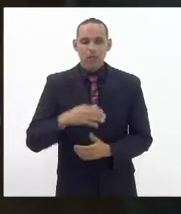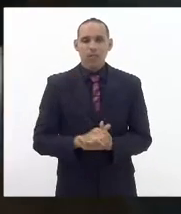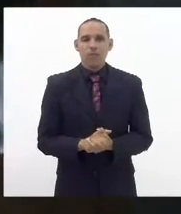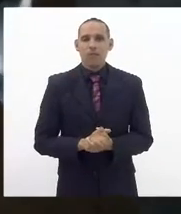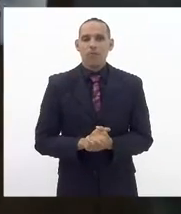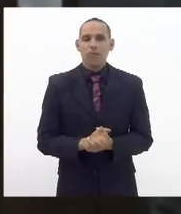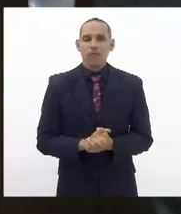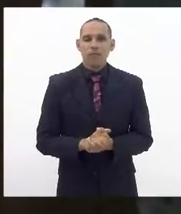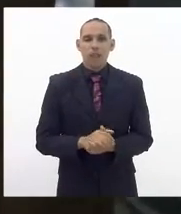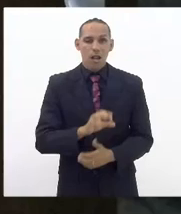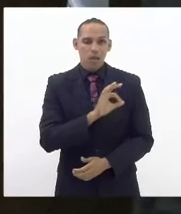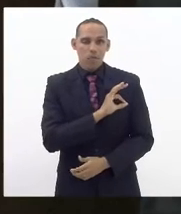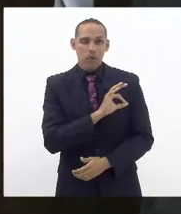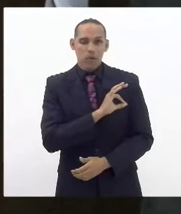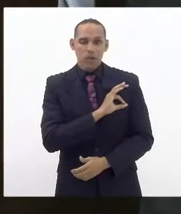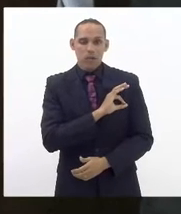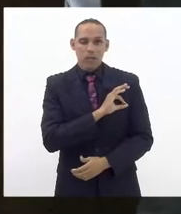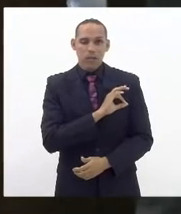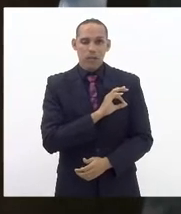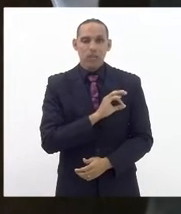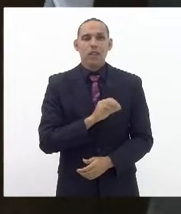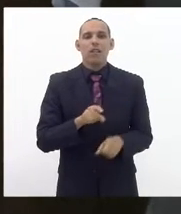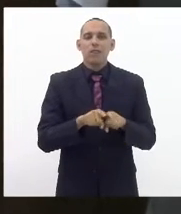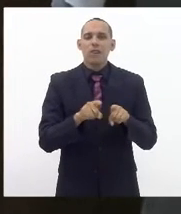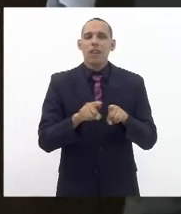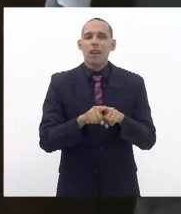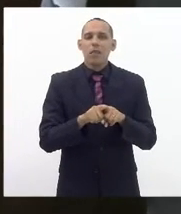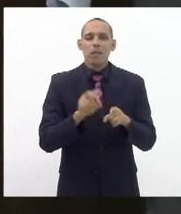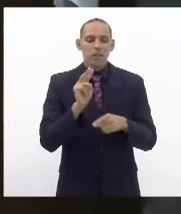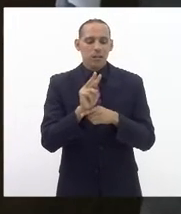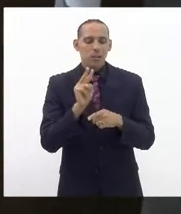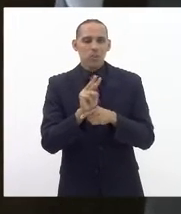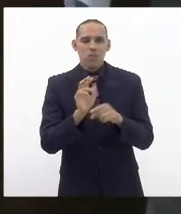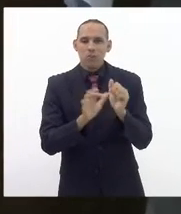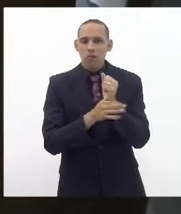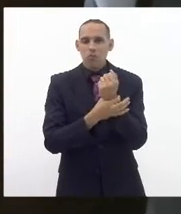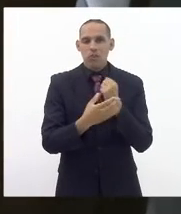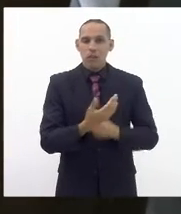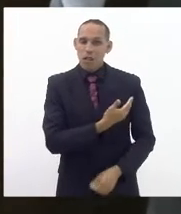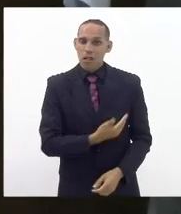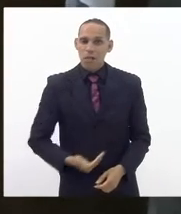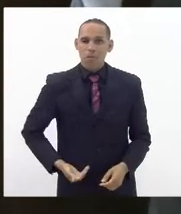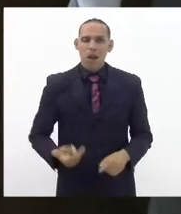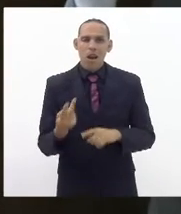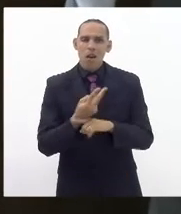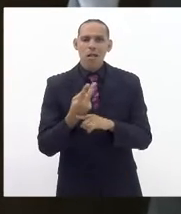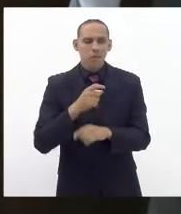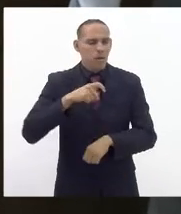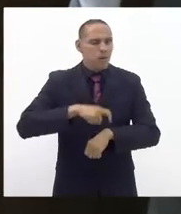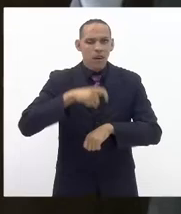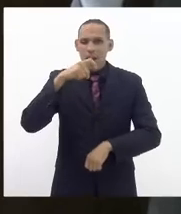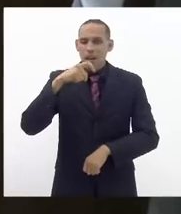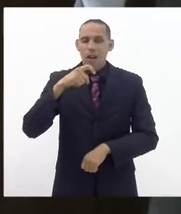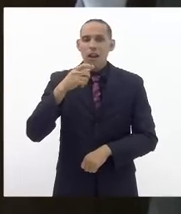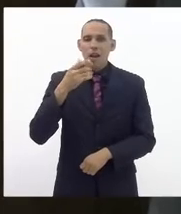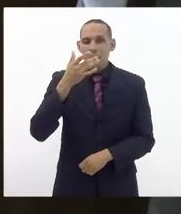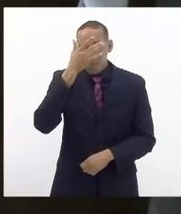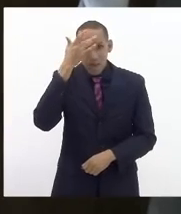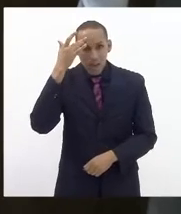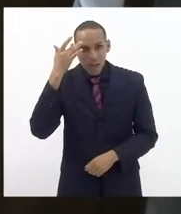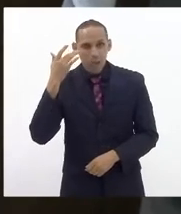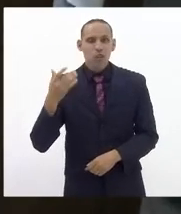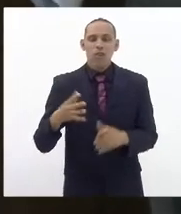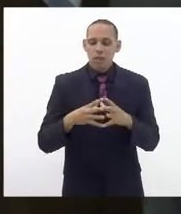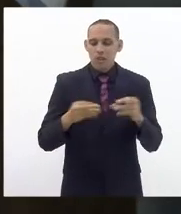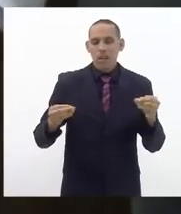a autoridade policial, os órgãos de segurança pública, a busca imediata de pessoa desaparecida menor de 16 anos